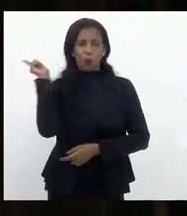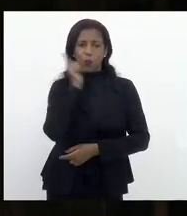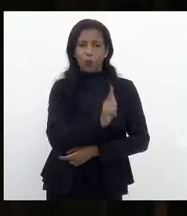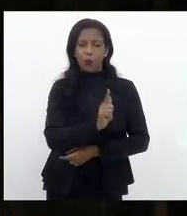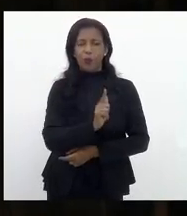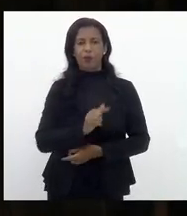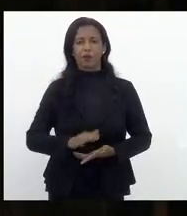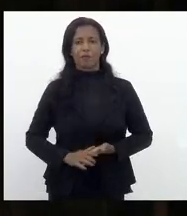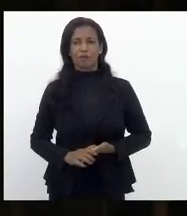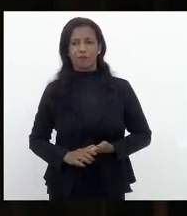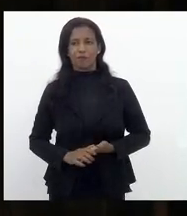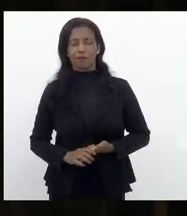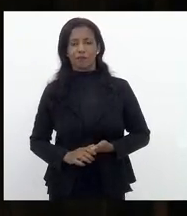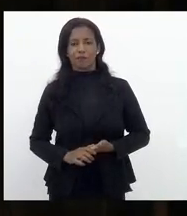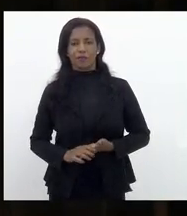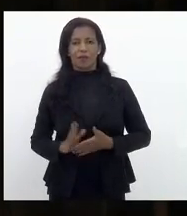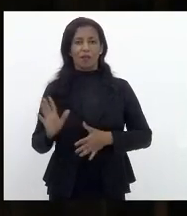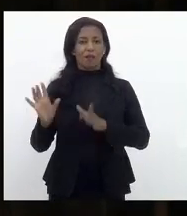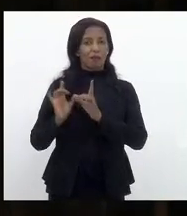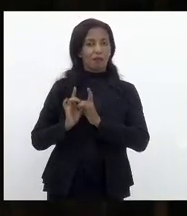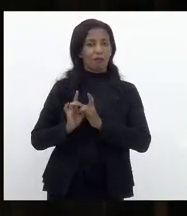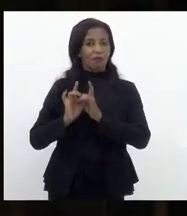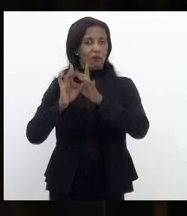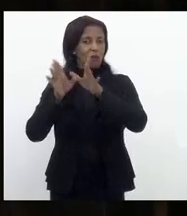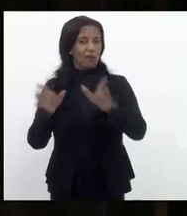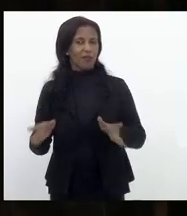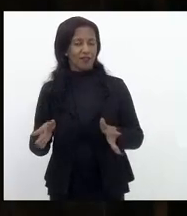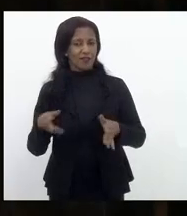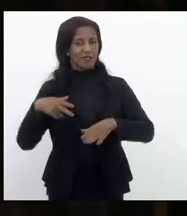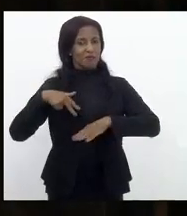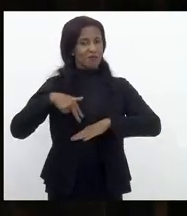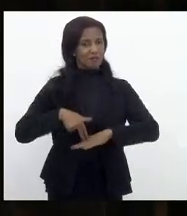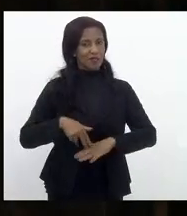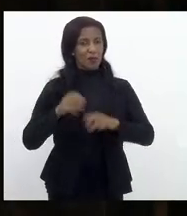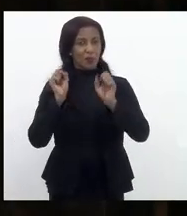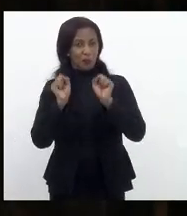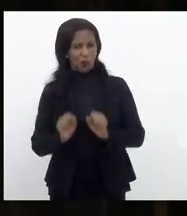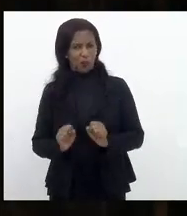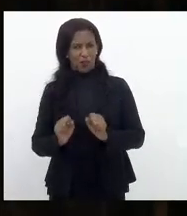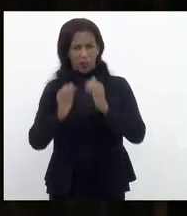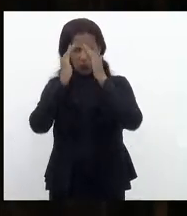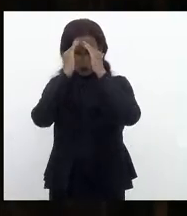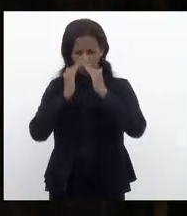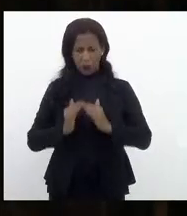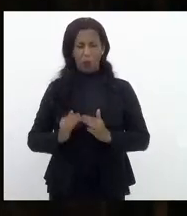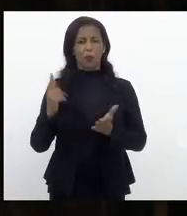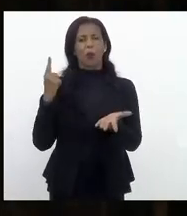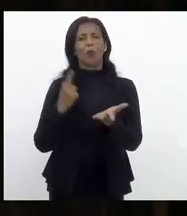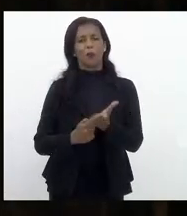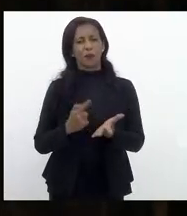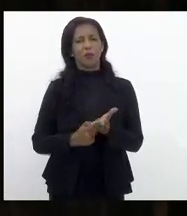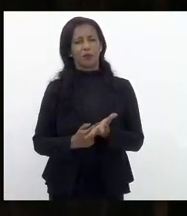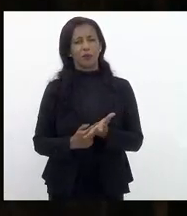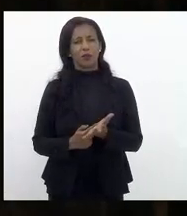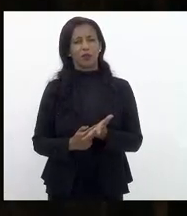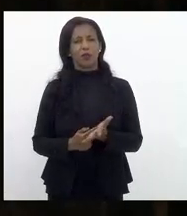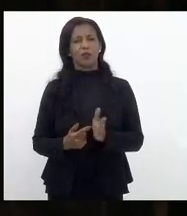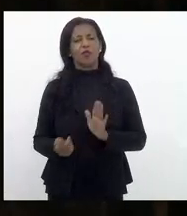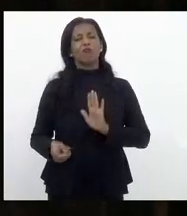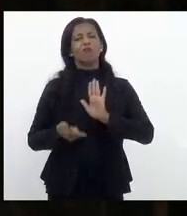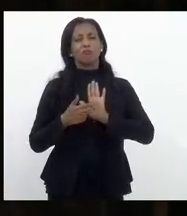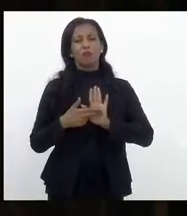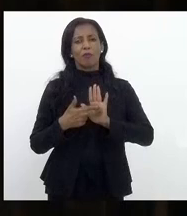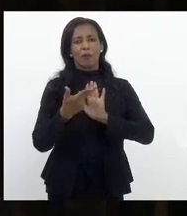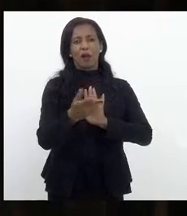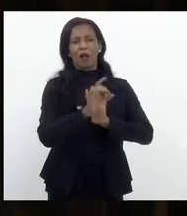exercer exercitar democracia além de ter podido cumprir o meu compromisso de dar a